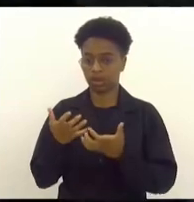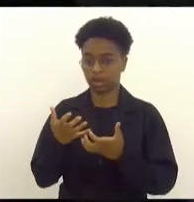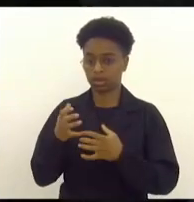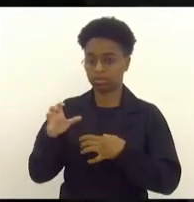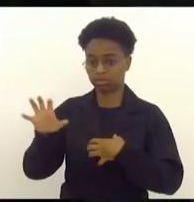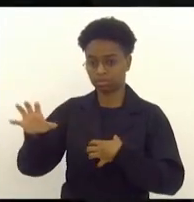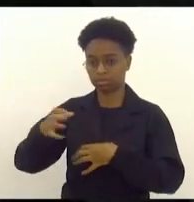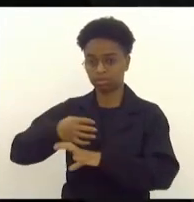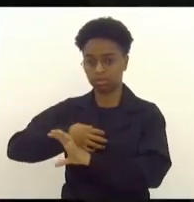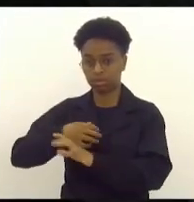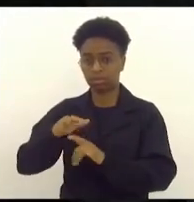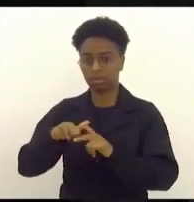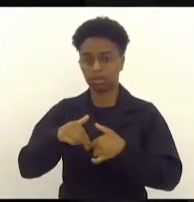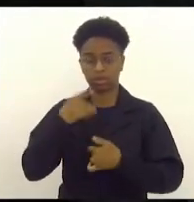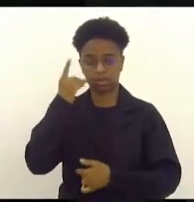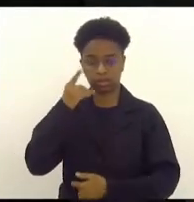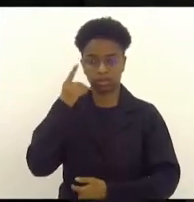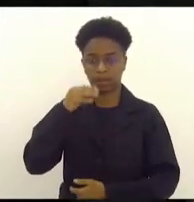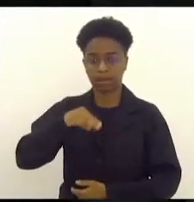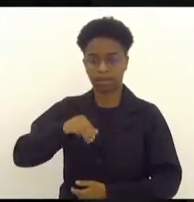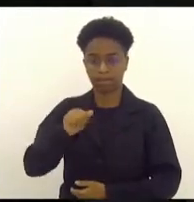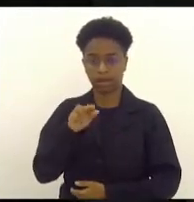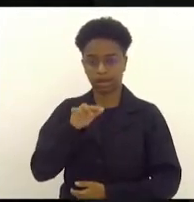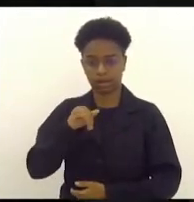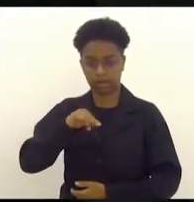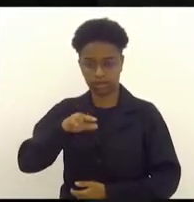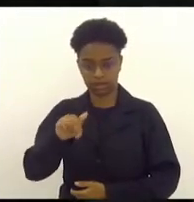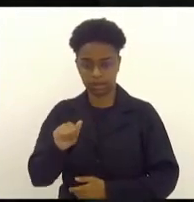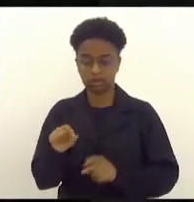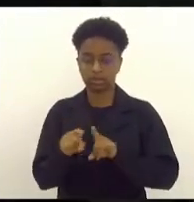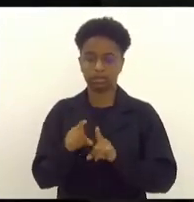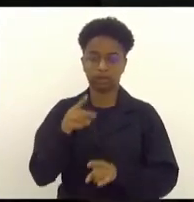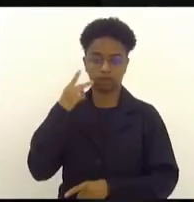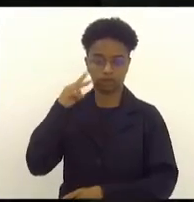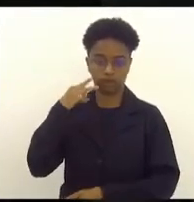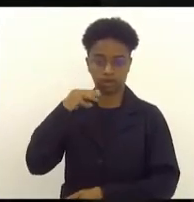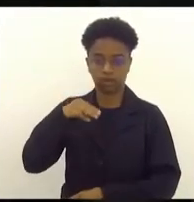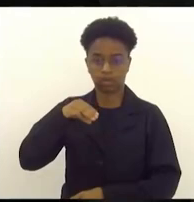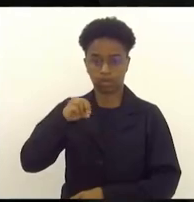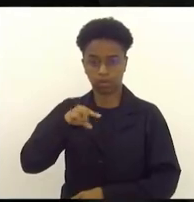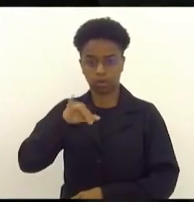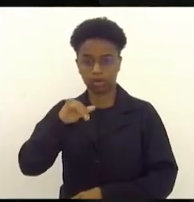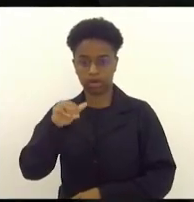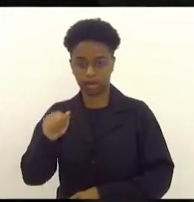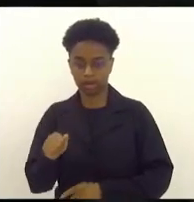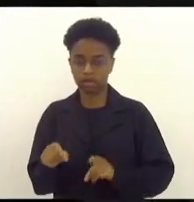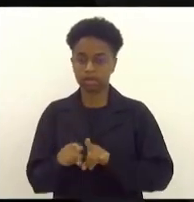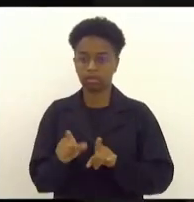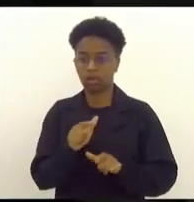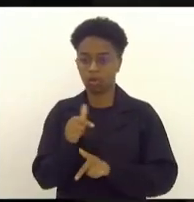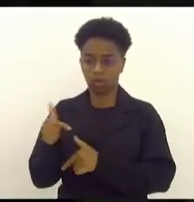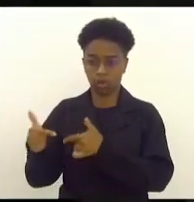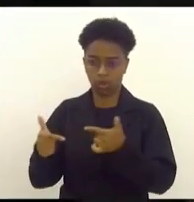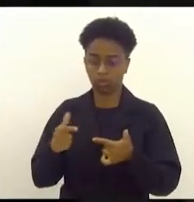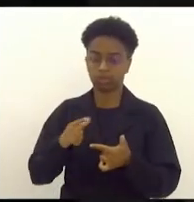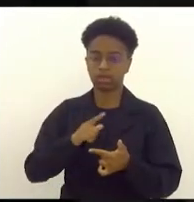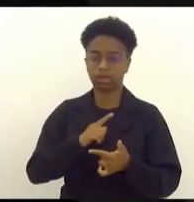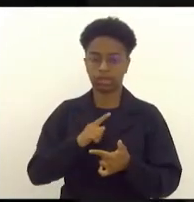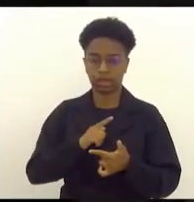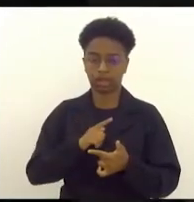solidarizar com a deputada Marina do MST que tá aqui a vereadora Mônica Benício e tantas outras estão sendo agredidas